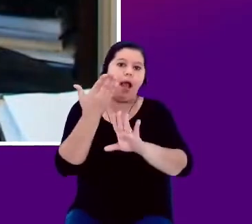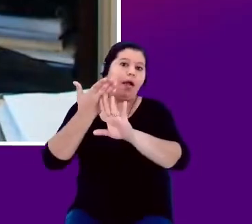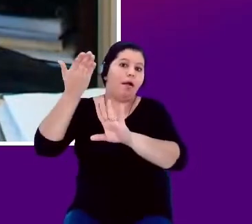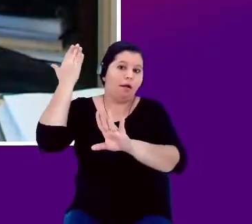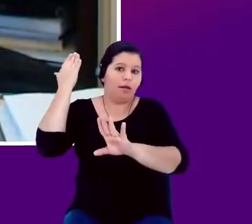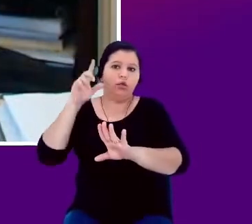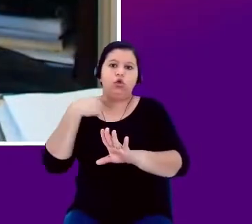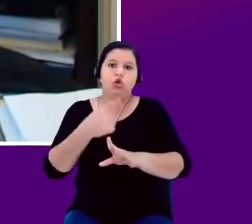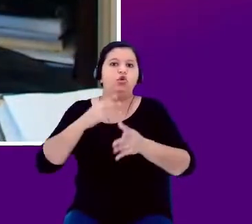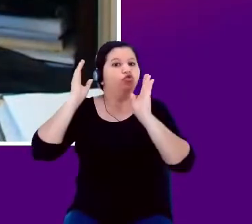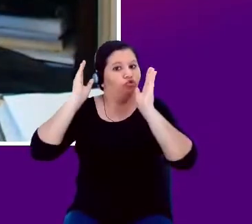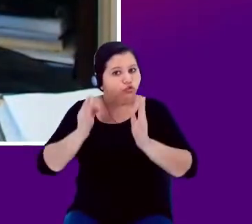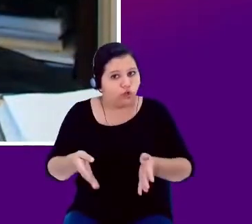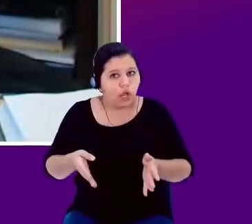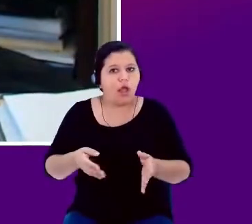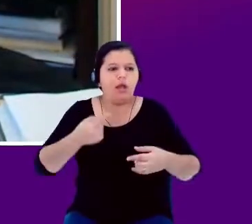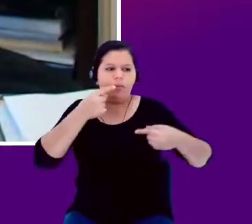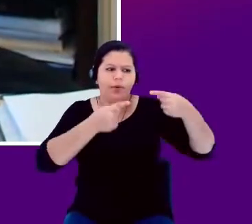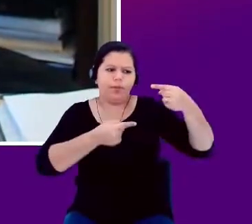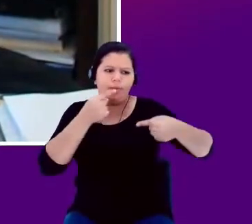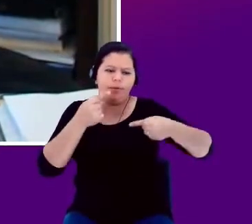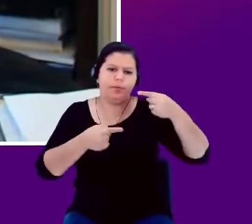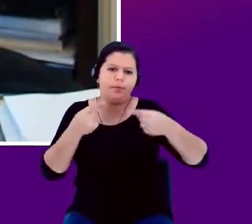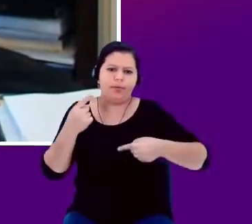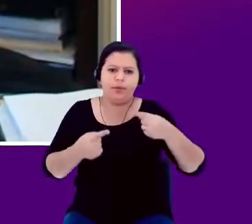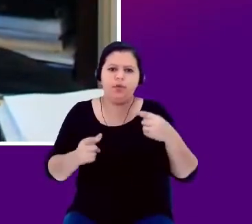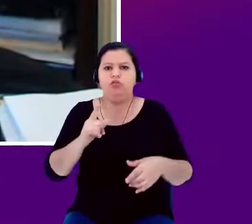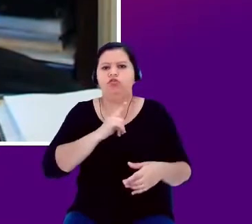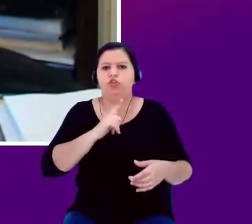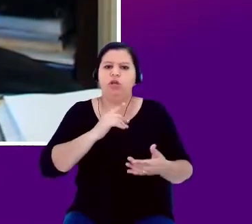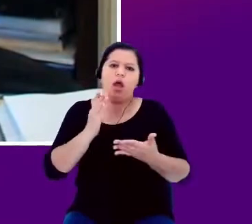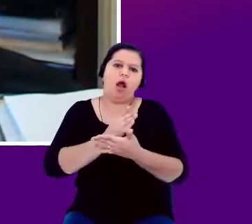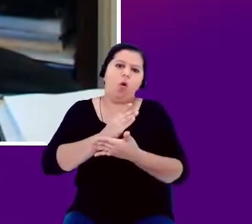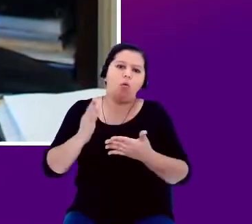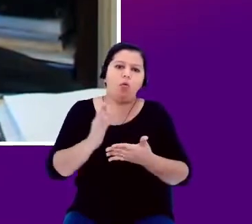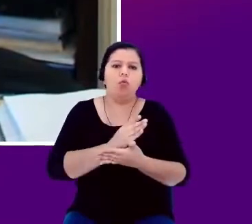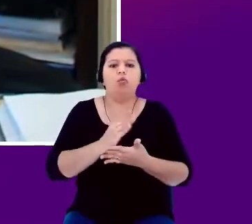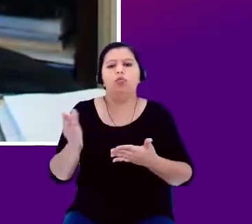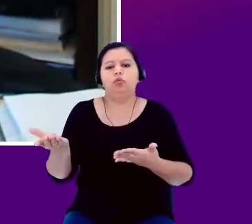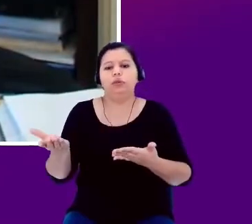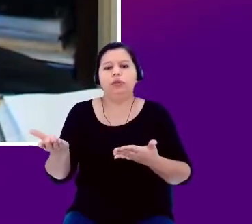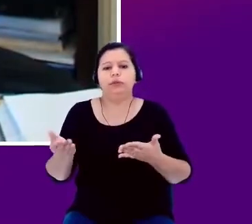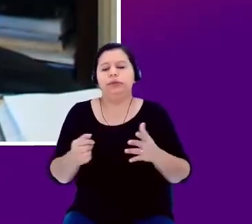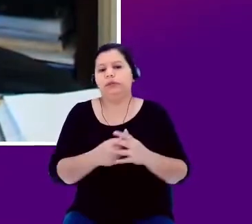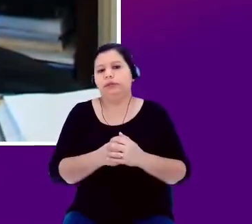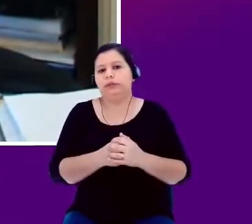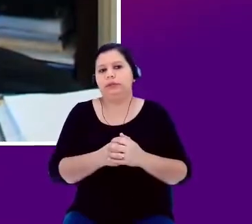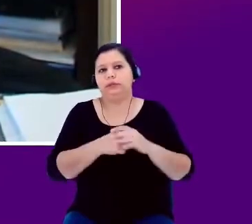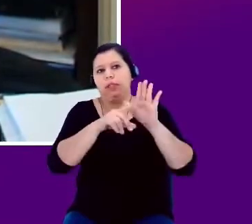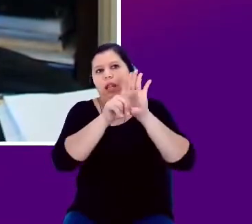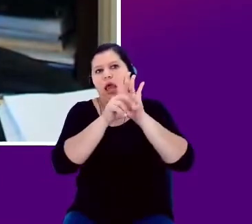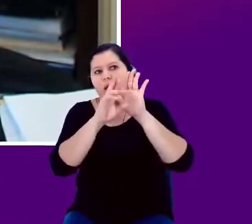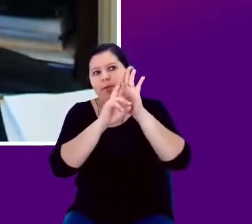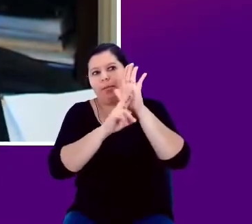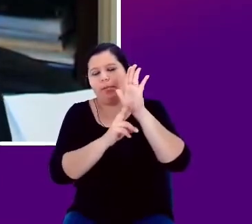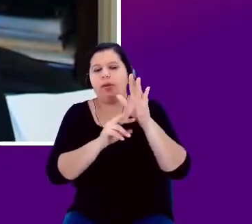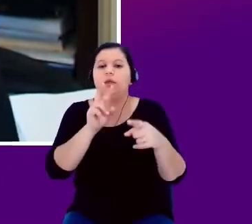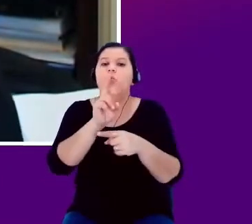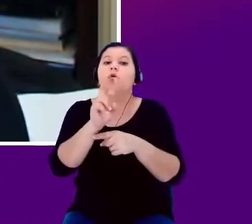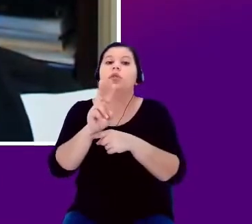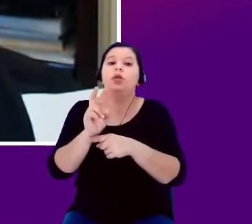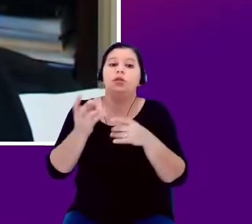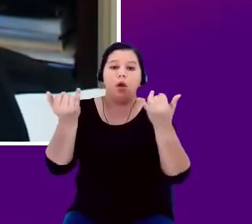Nós já contávamos antes da lei no Brasil com alguns preceitos esparsos que protegiam de um modo ou outro os